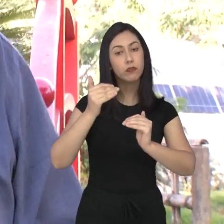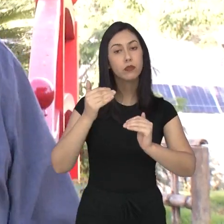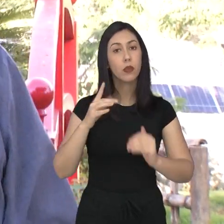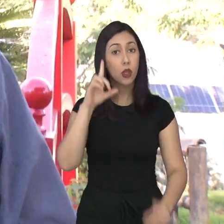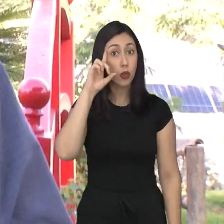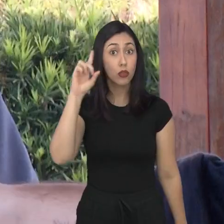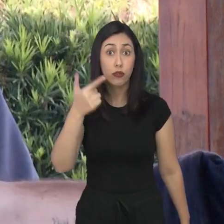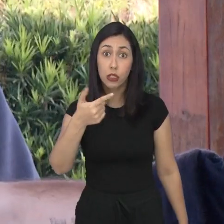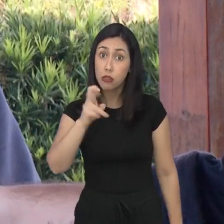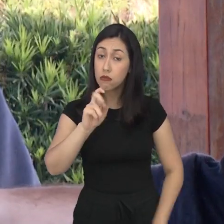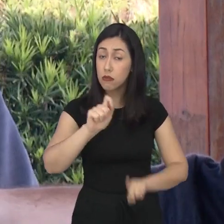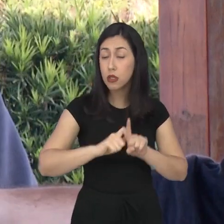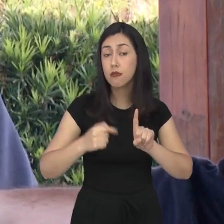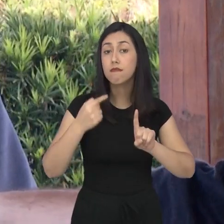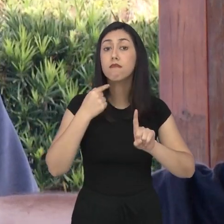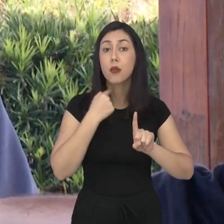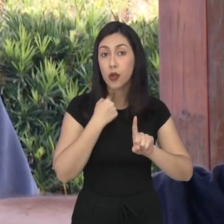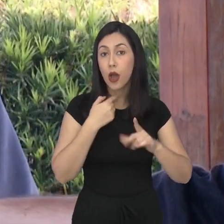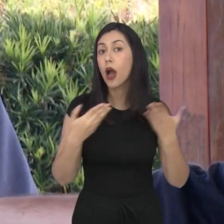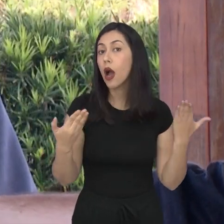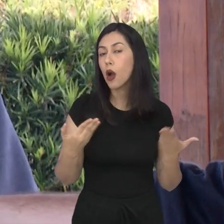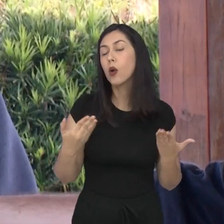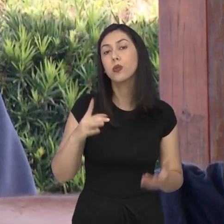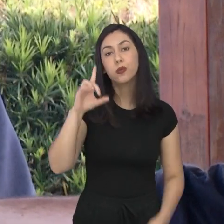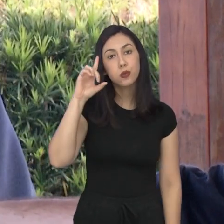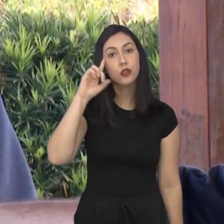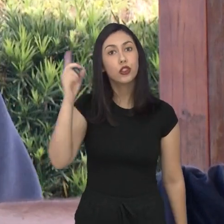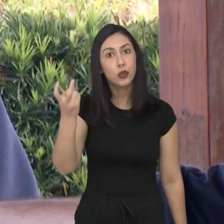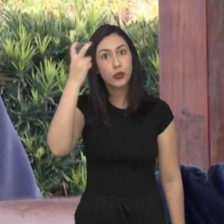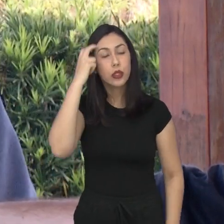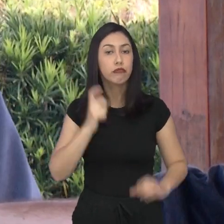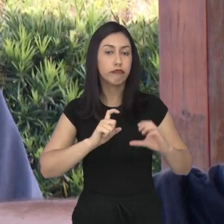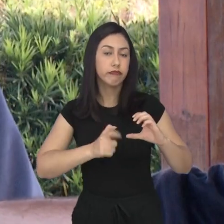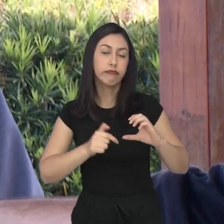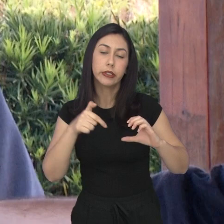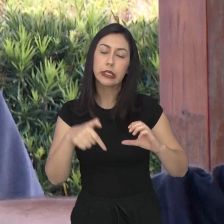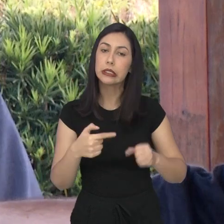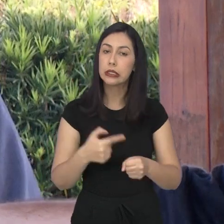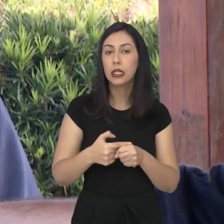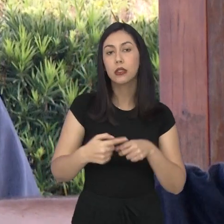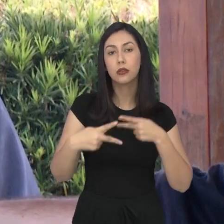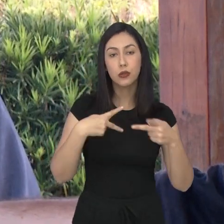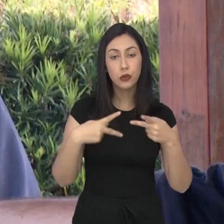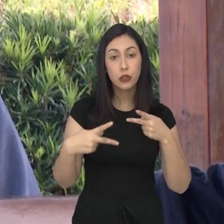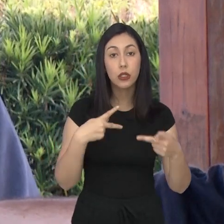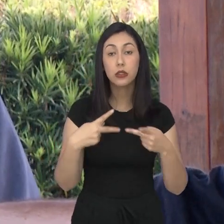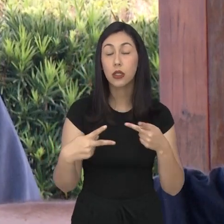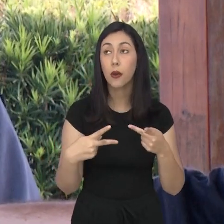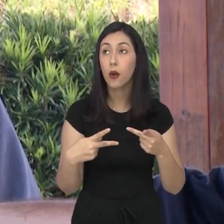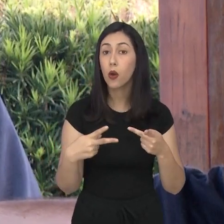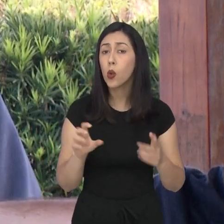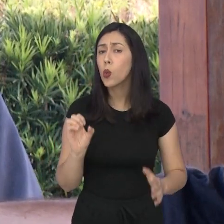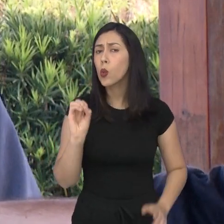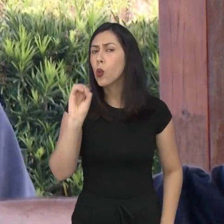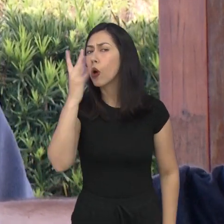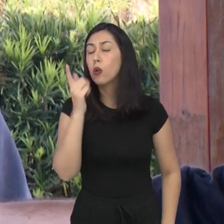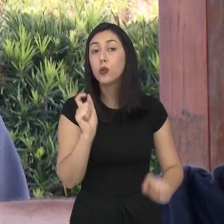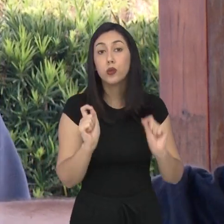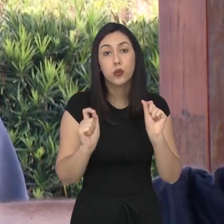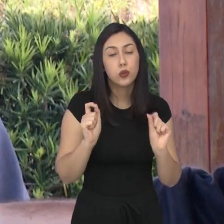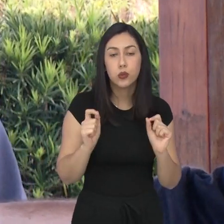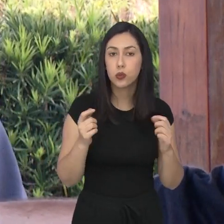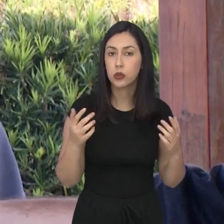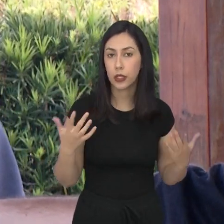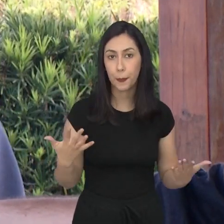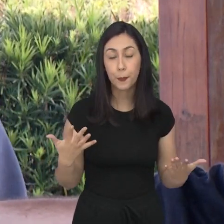desenvolvimento desse setor. O dia 25 de maio, que vira o Dia da Cultura Geek aqui em São José dos Campos, o que